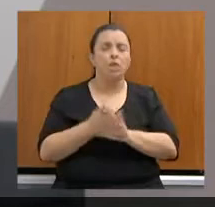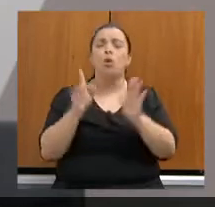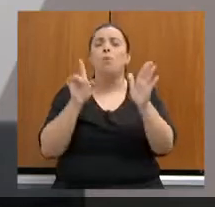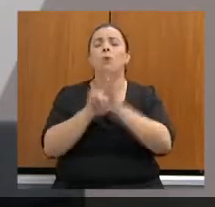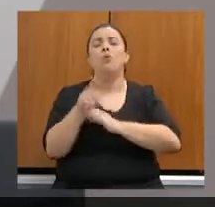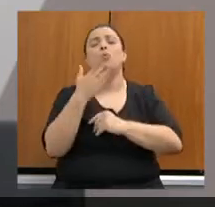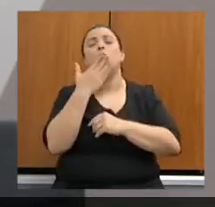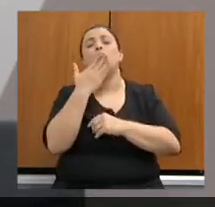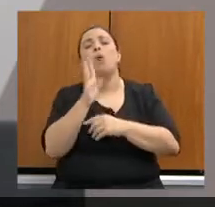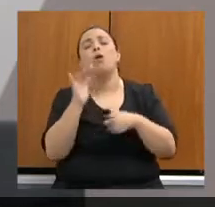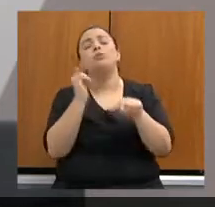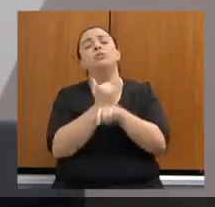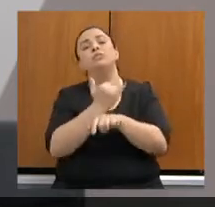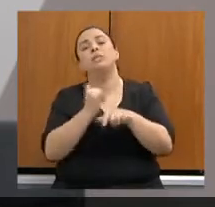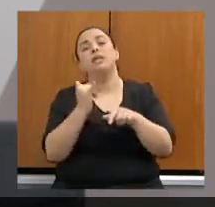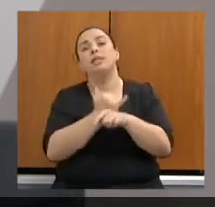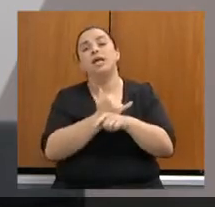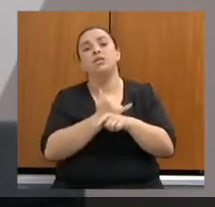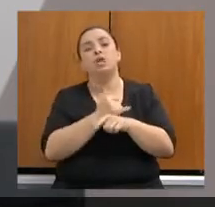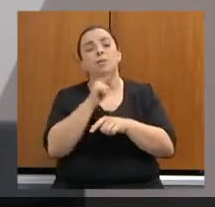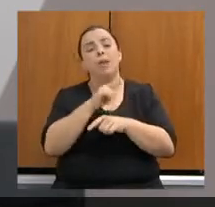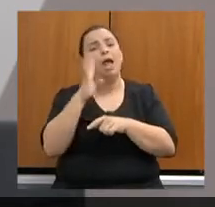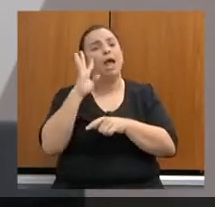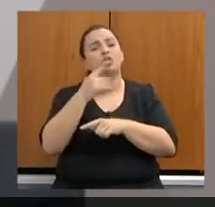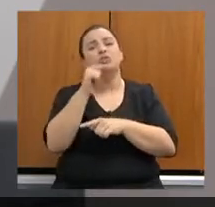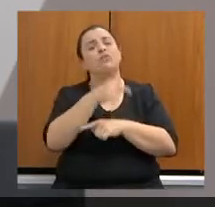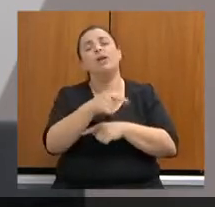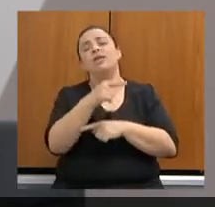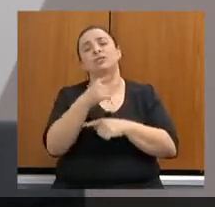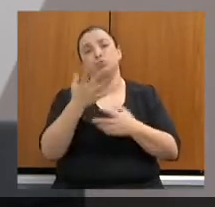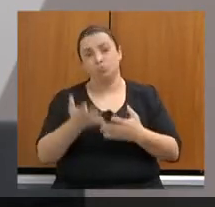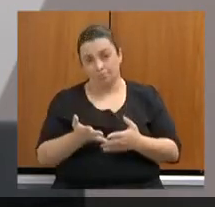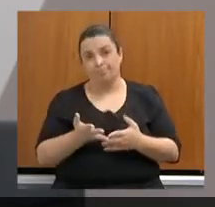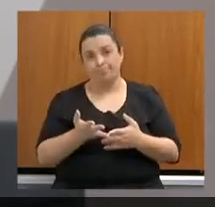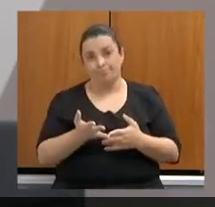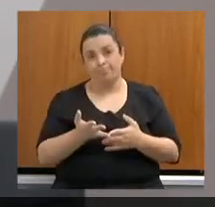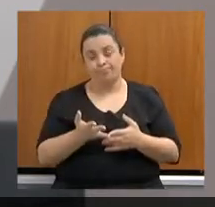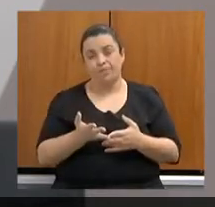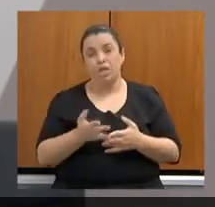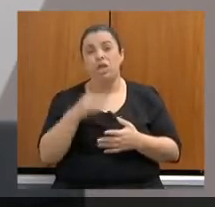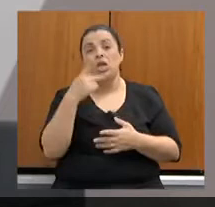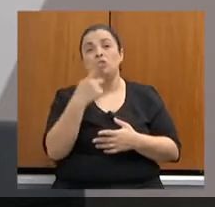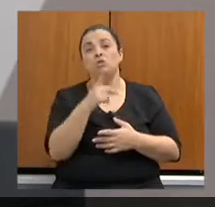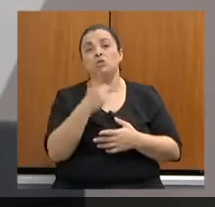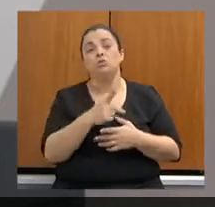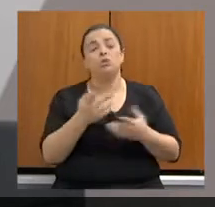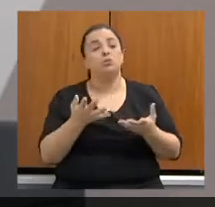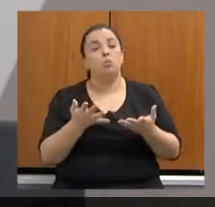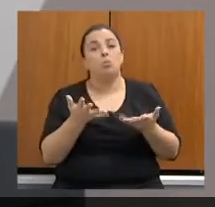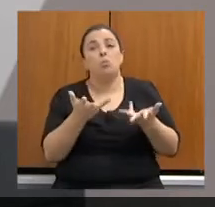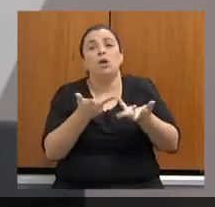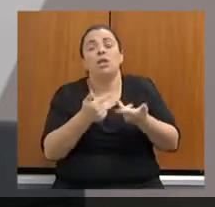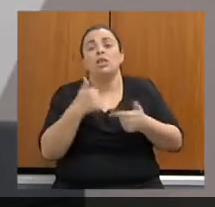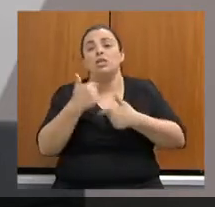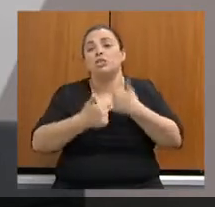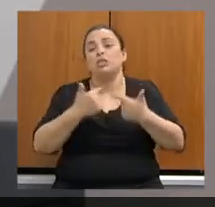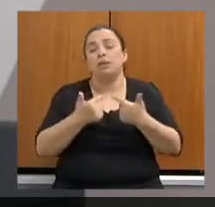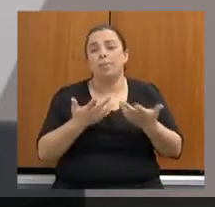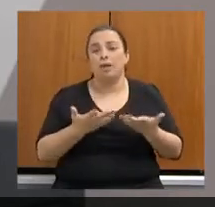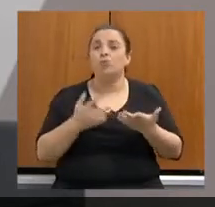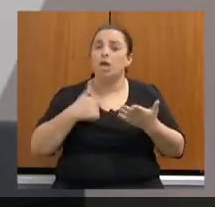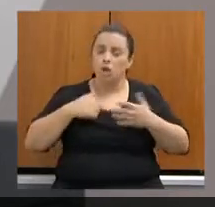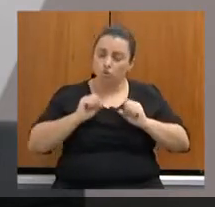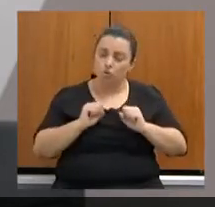a ser adotada considerando essas questões em relação às condições de trabalho desses trabalhadores tá eu sou